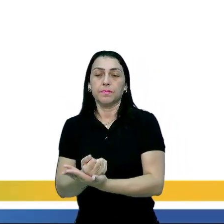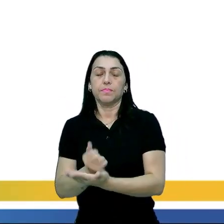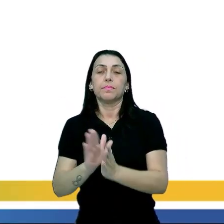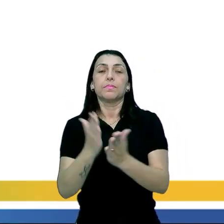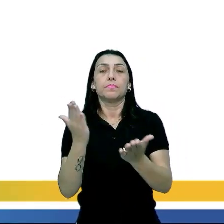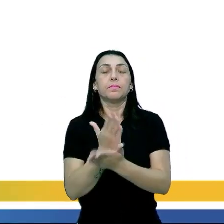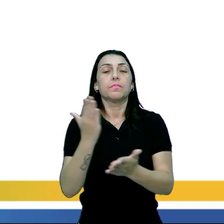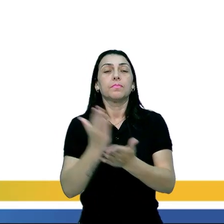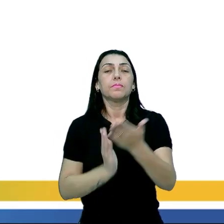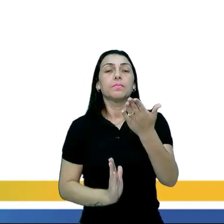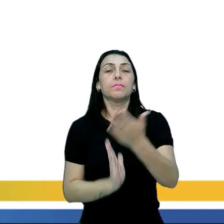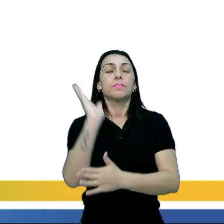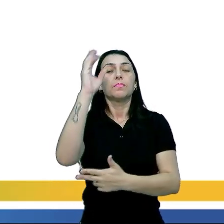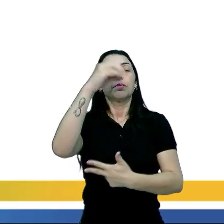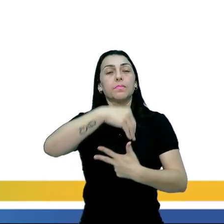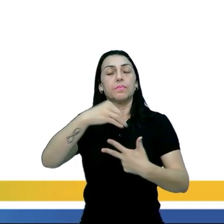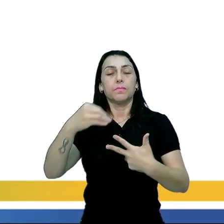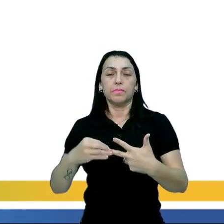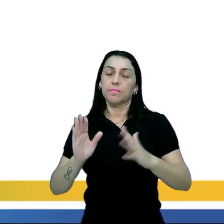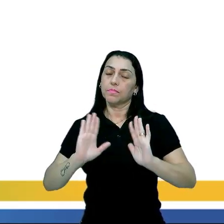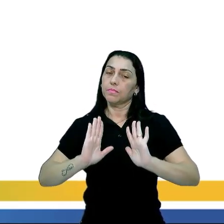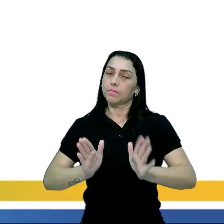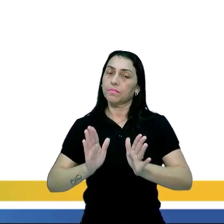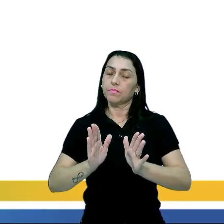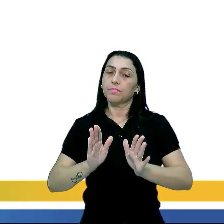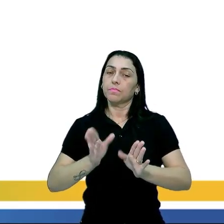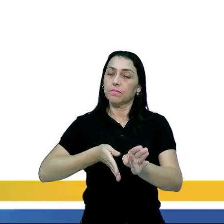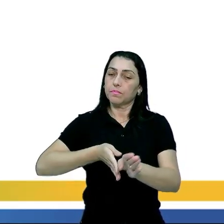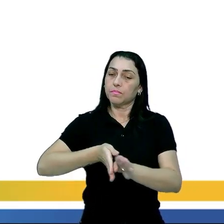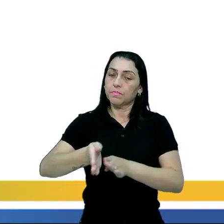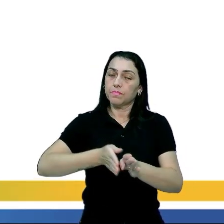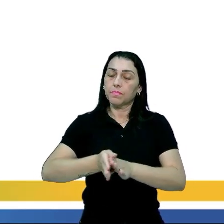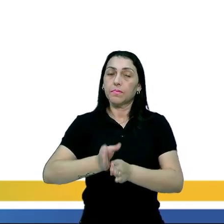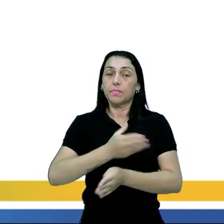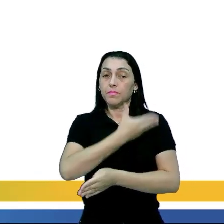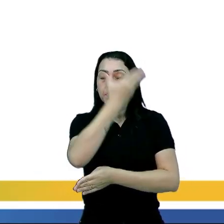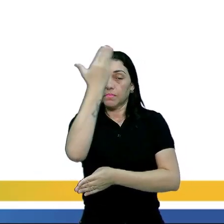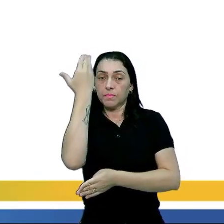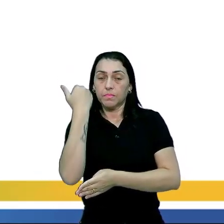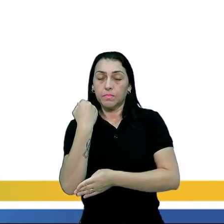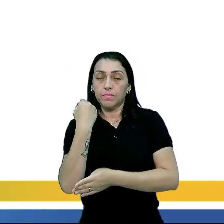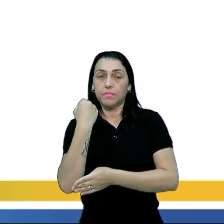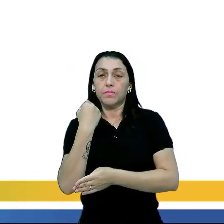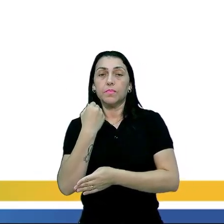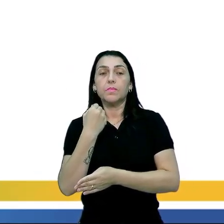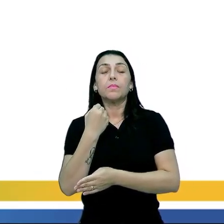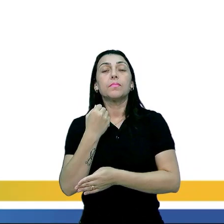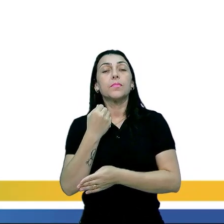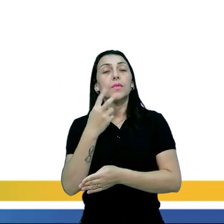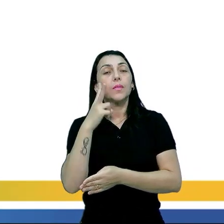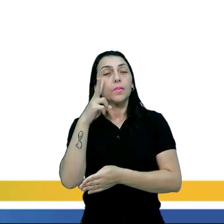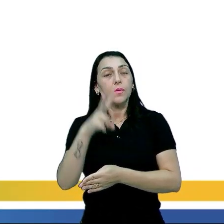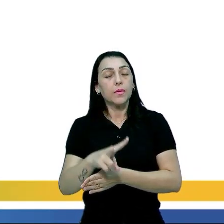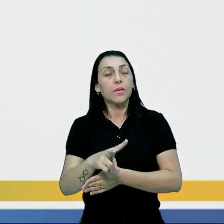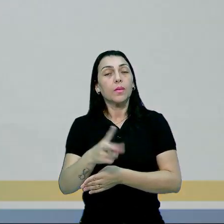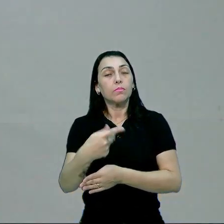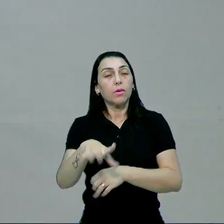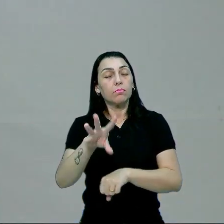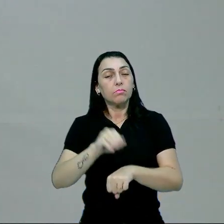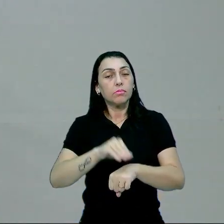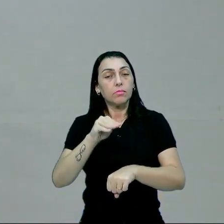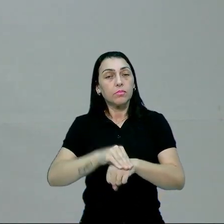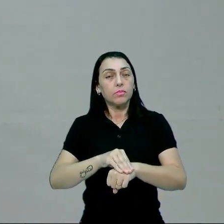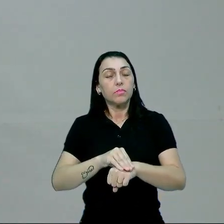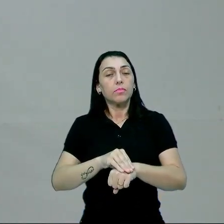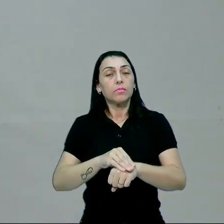livro A Prova Enem. Conforme eu já recomendei, não deixe de consolidar o seu aprendizado